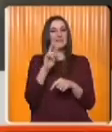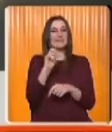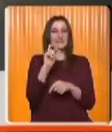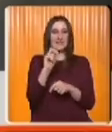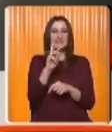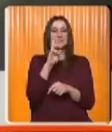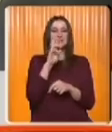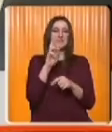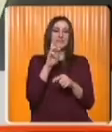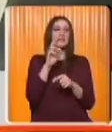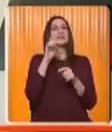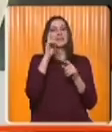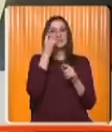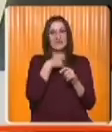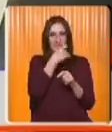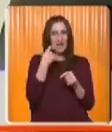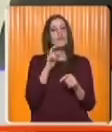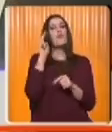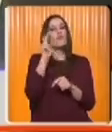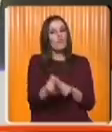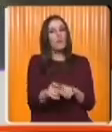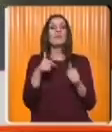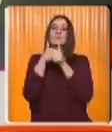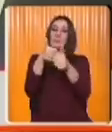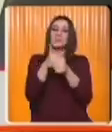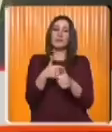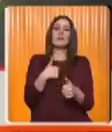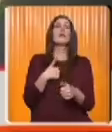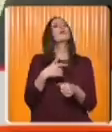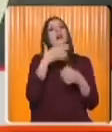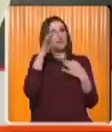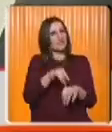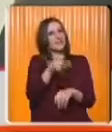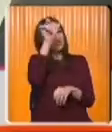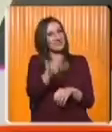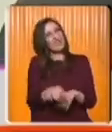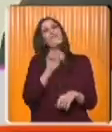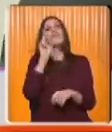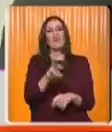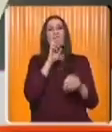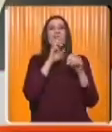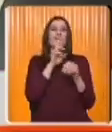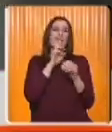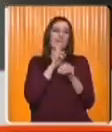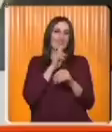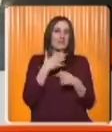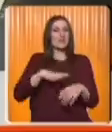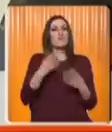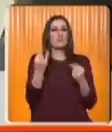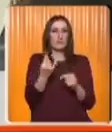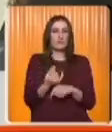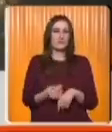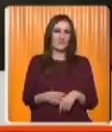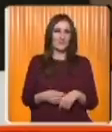de maio... Fátima. Vou mesmo. É que nós vamos acompanhá-la. Mas eu acredito em si. Vou mesmo. Vou, que era uma coisa que eu queria